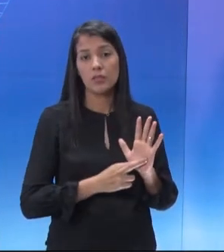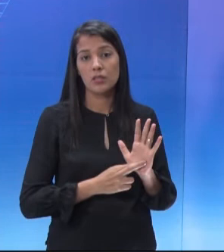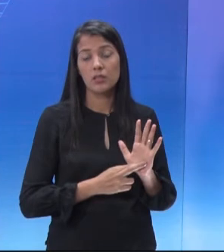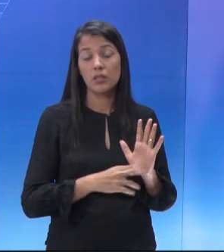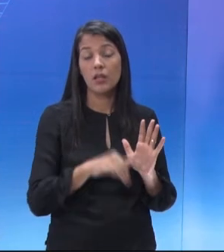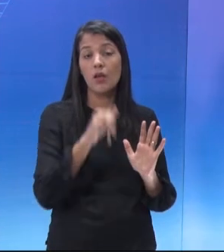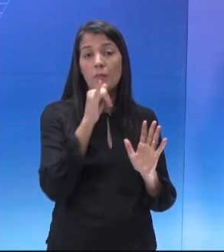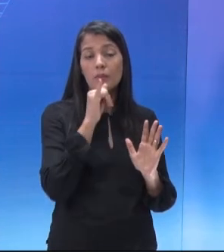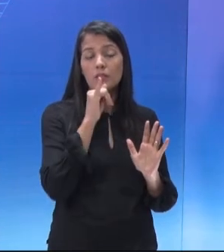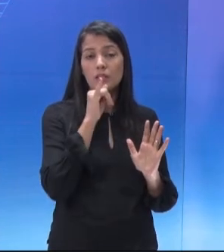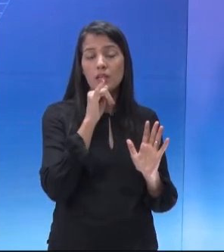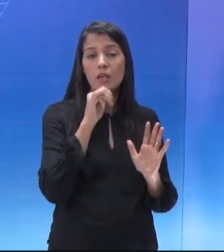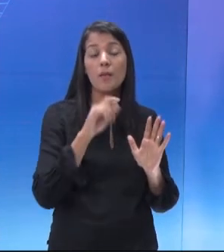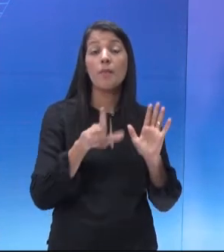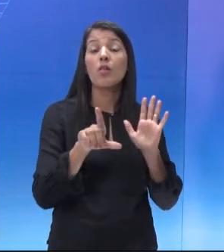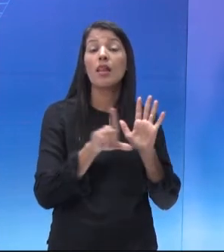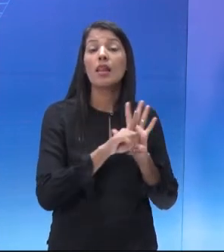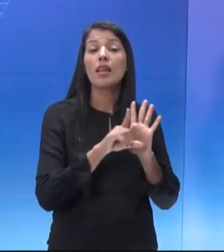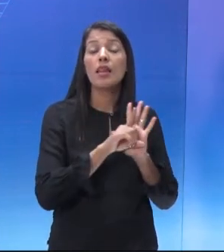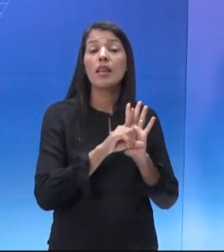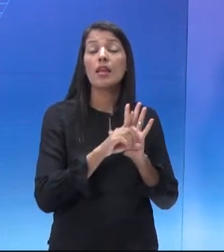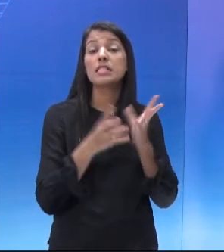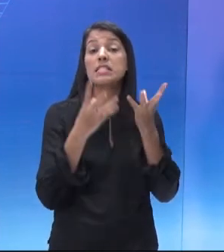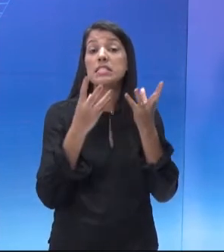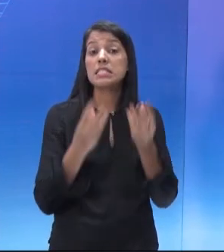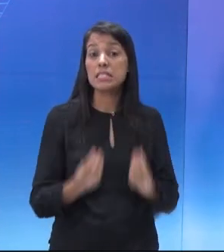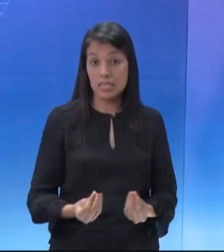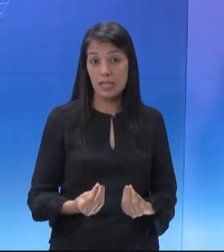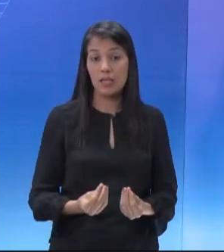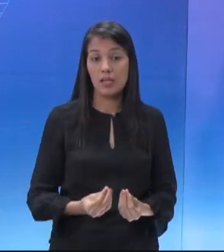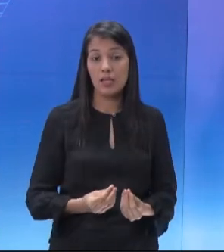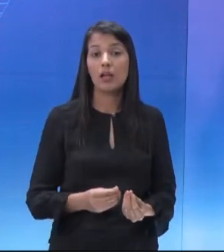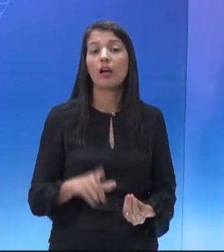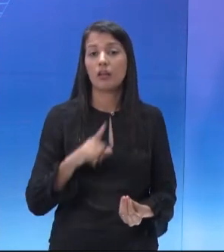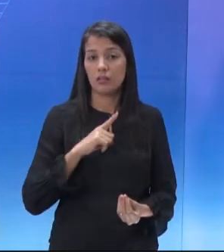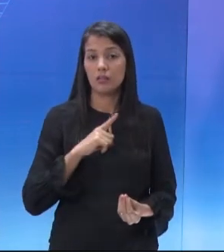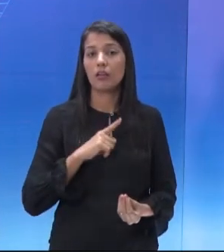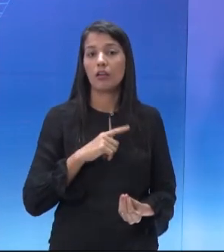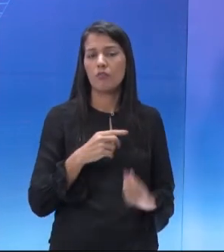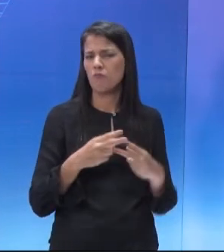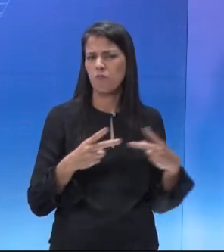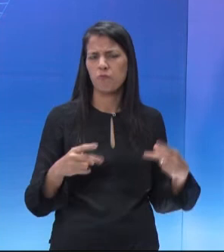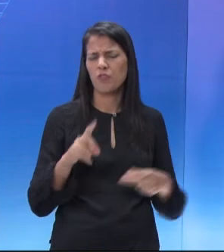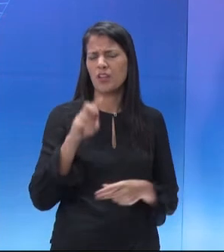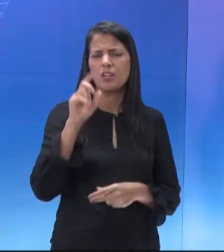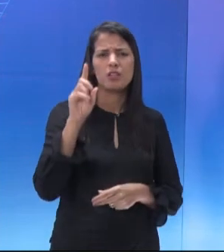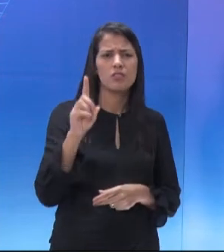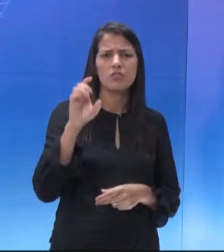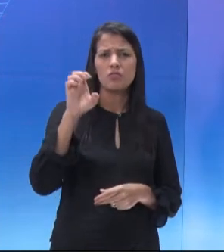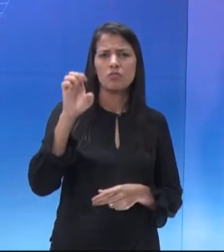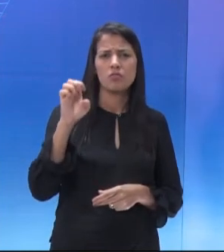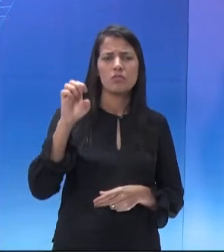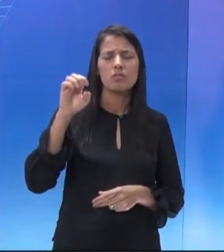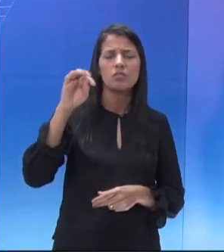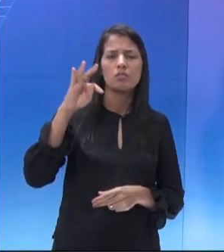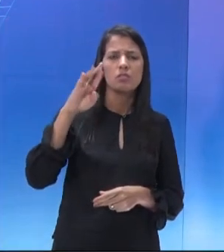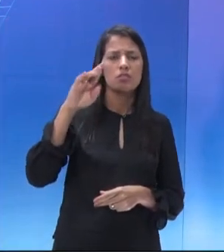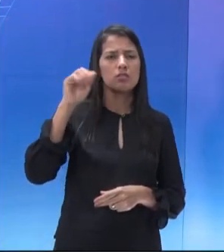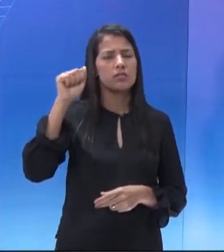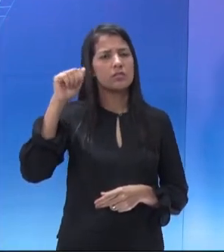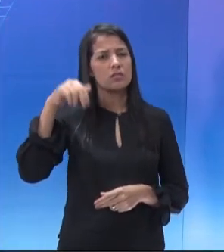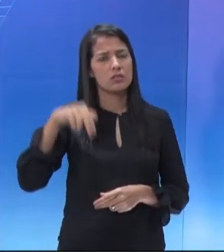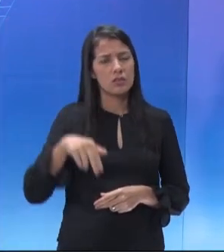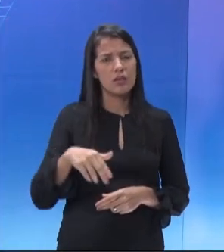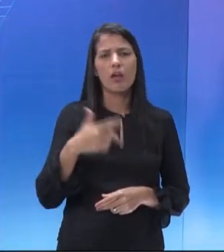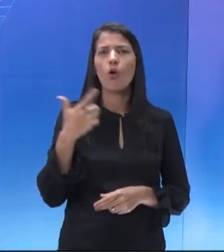Por exemplo, o Enem, vai para a tela aí, o Enem já falou de lei seca, você poderia citar o DETRAN, o DENATRAN,